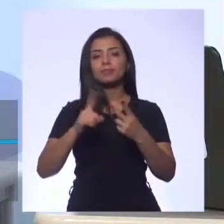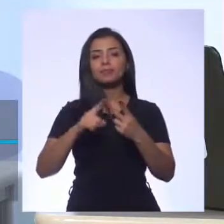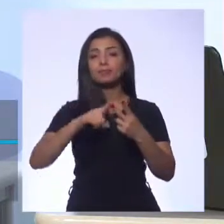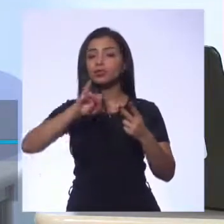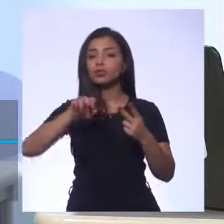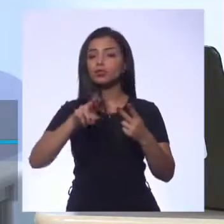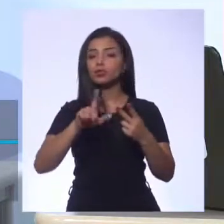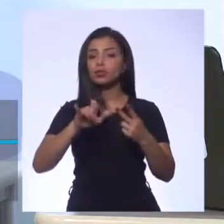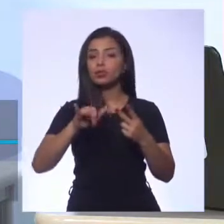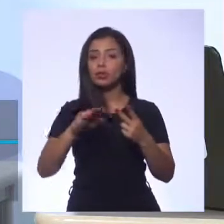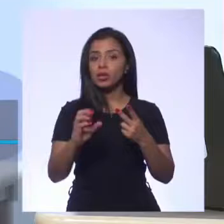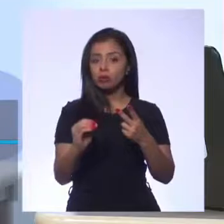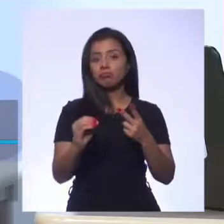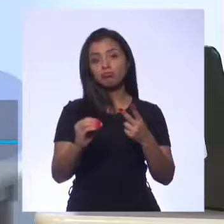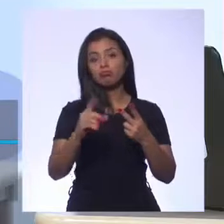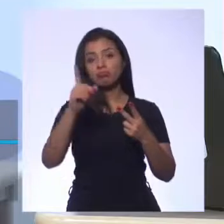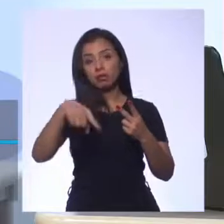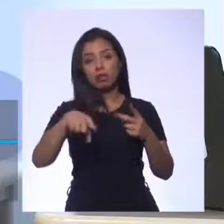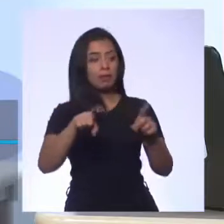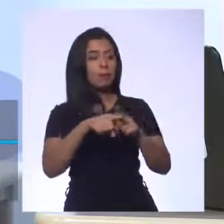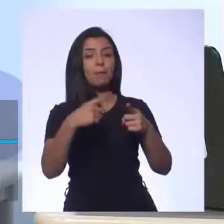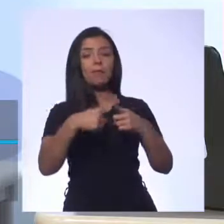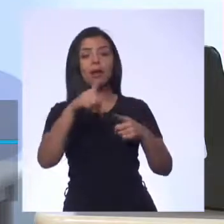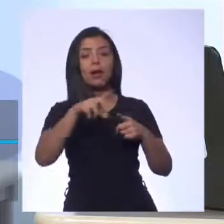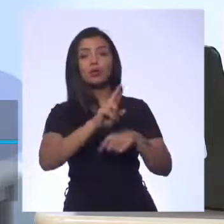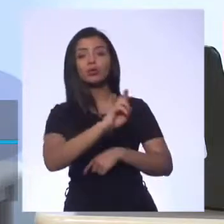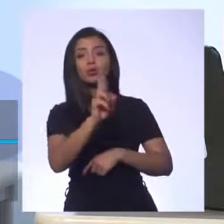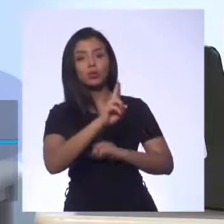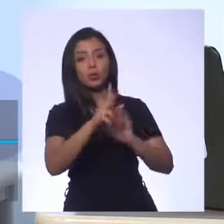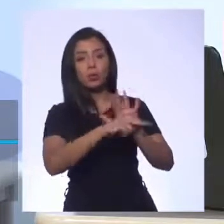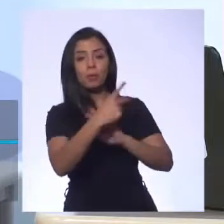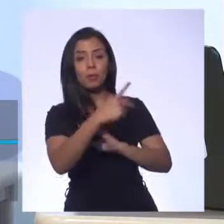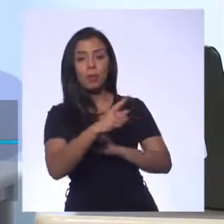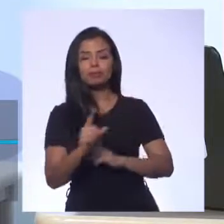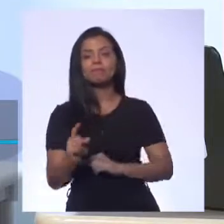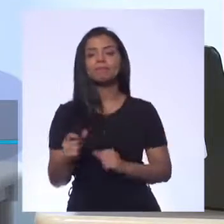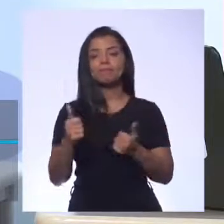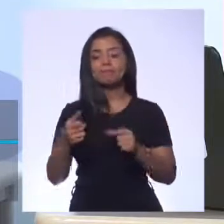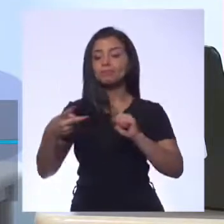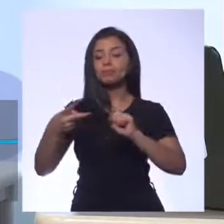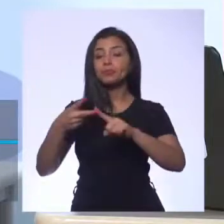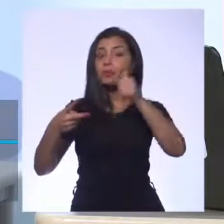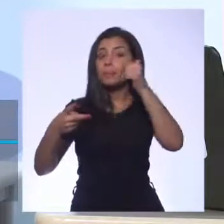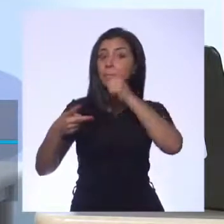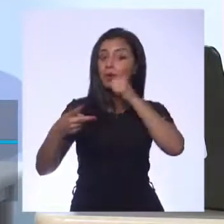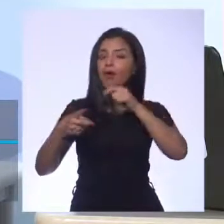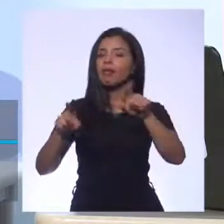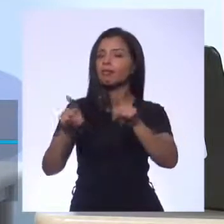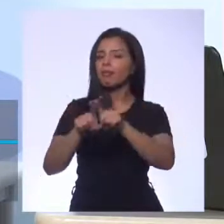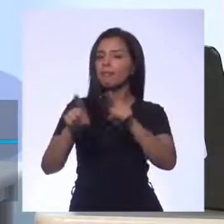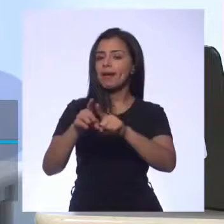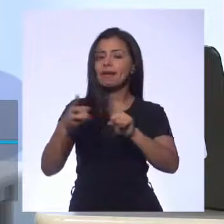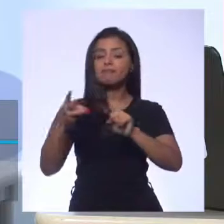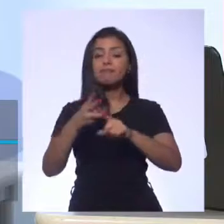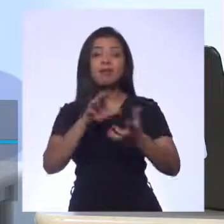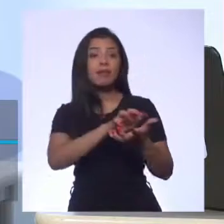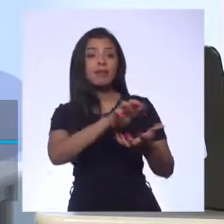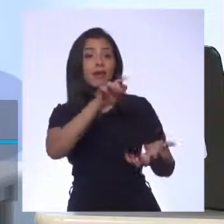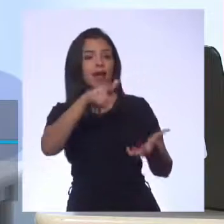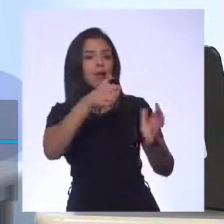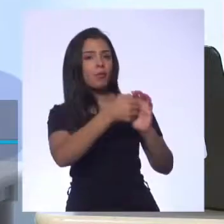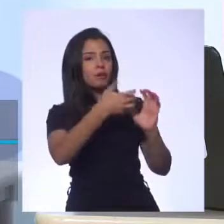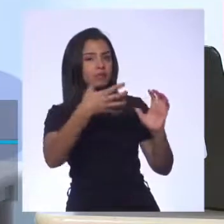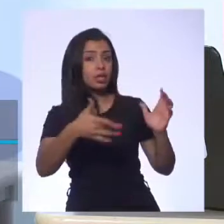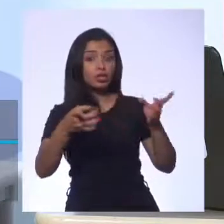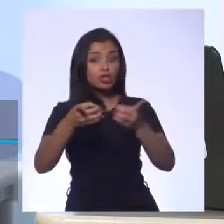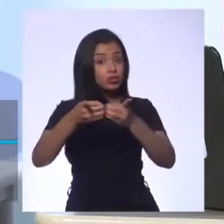pessoas. Ela é uma mulher, substantivo. Meia idade, então uma característica. Divorciada, nesse